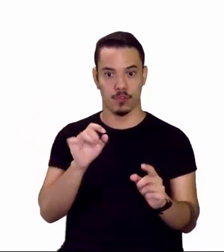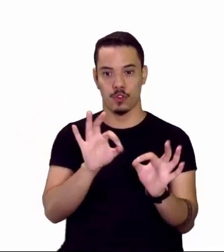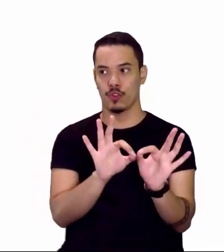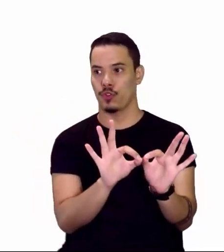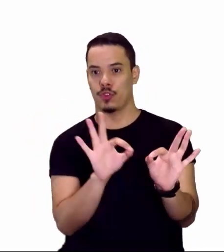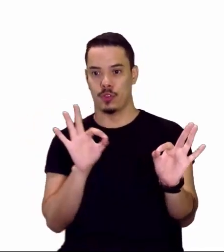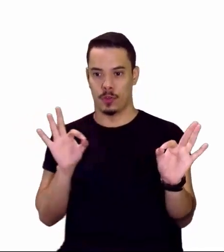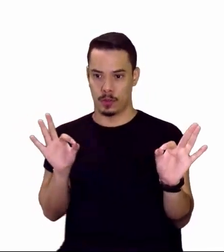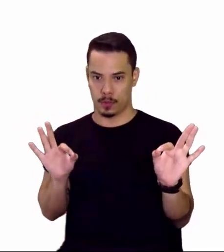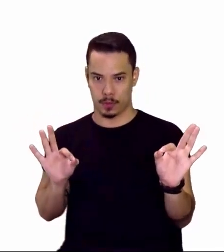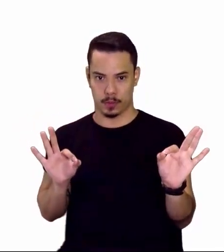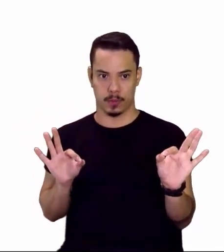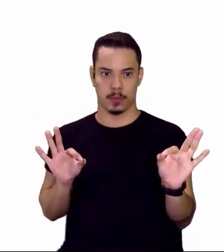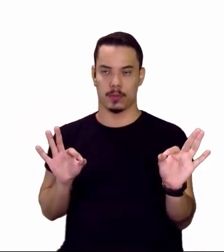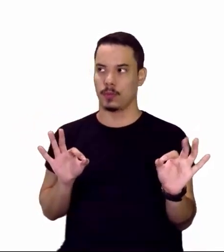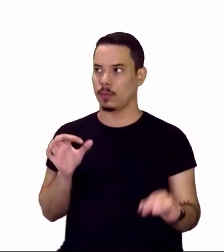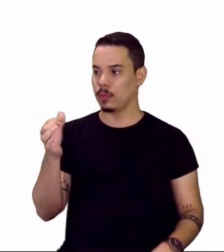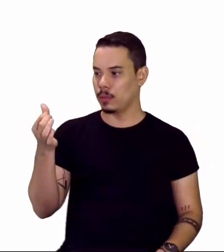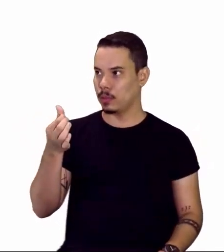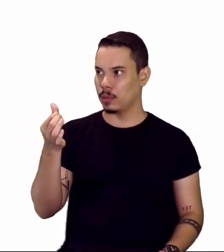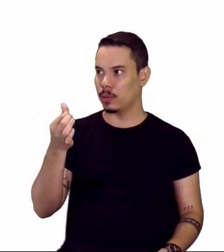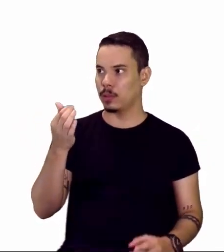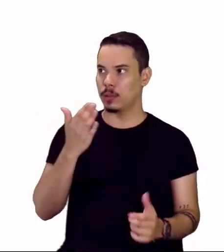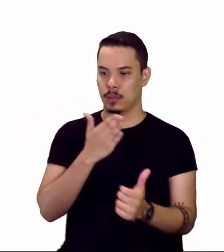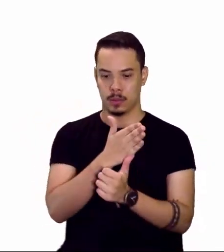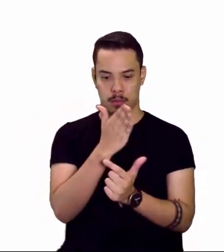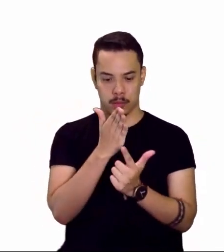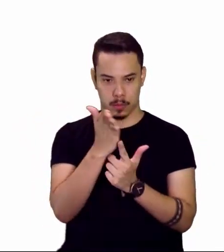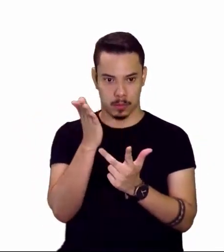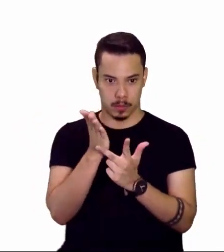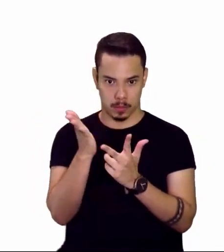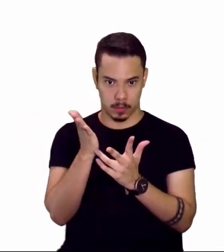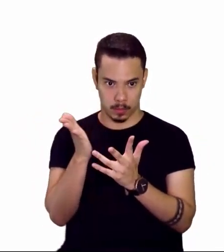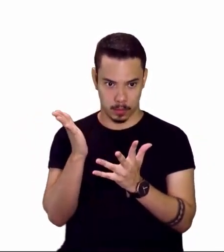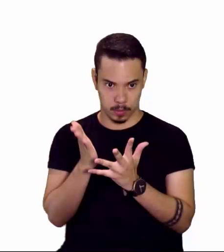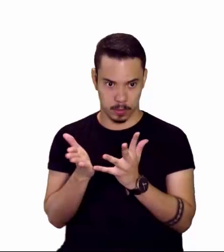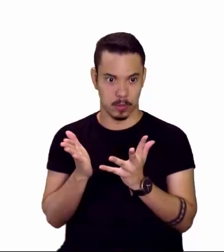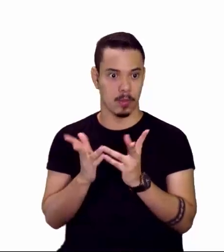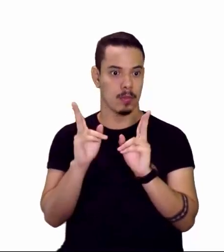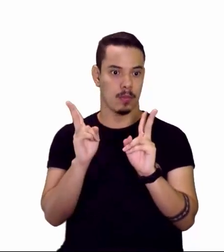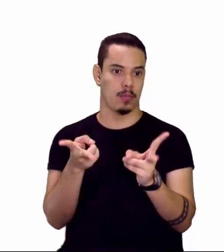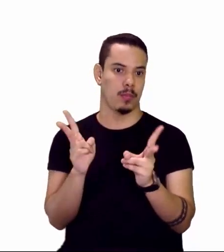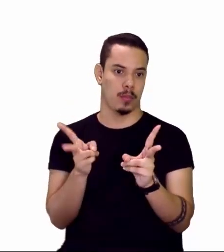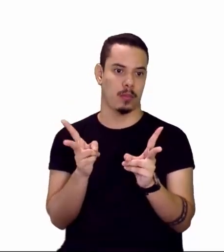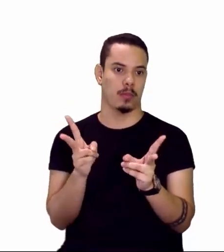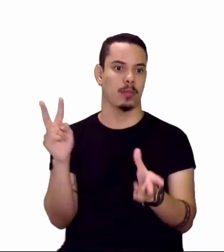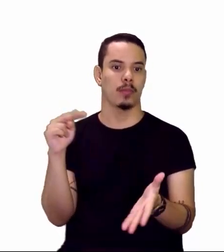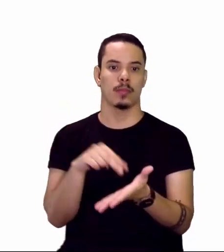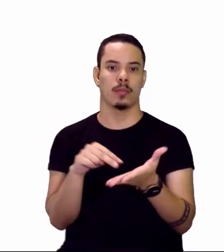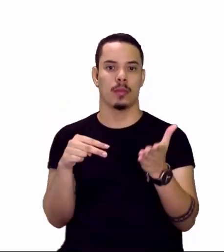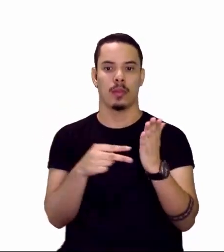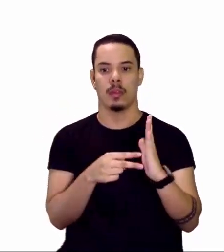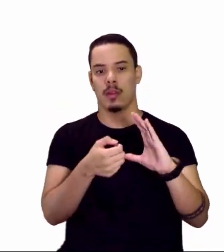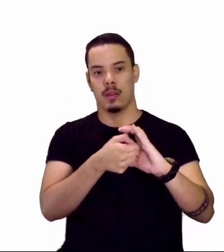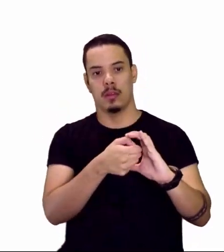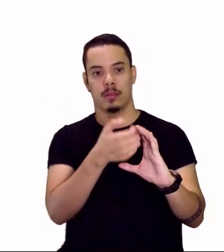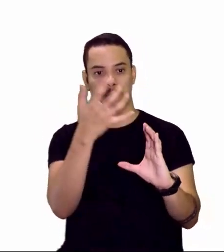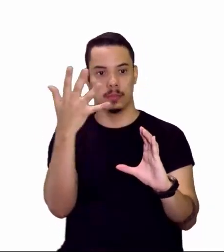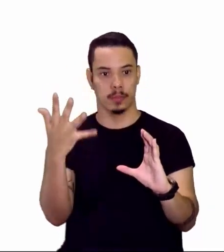distância entre os seus 6 eixos, que partem de um mesmo ponto, é o que